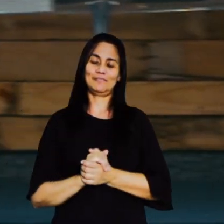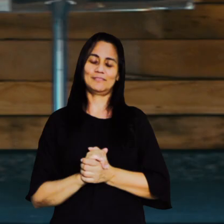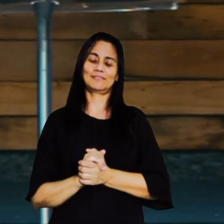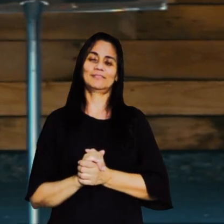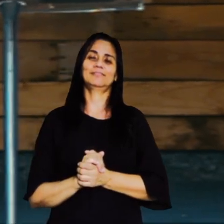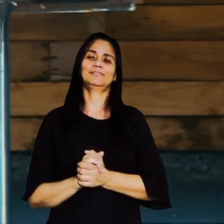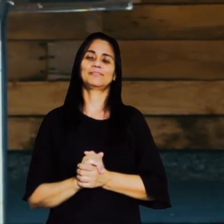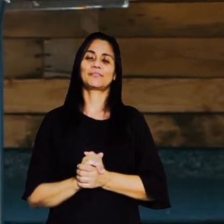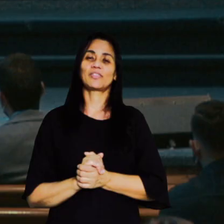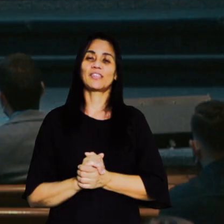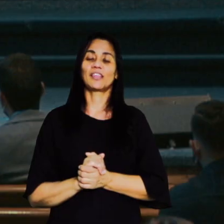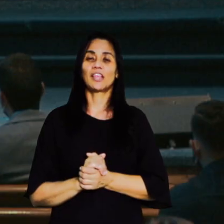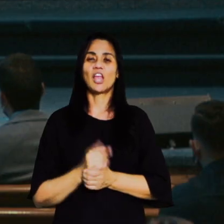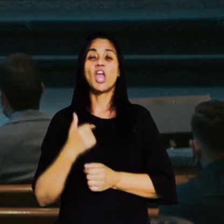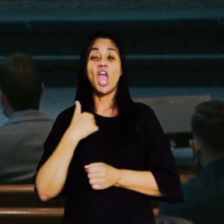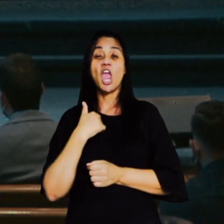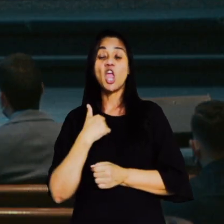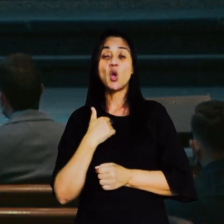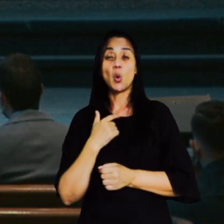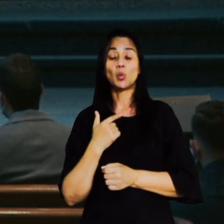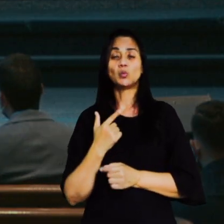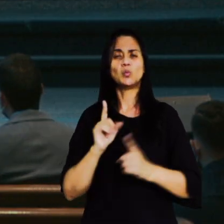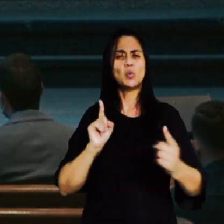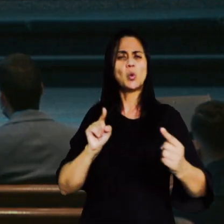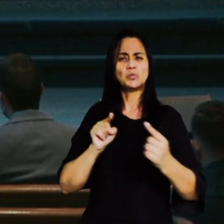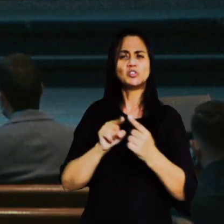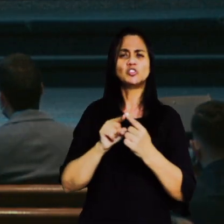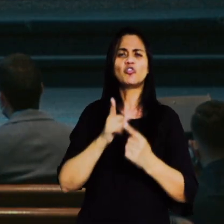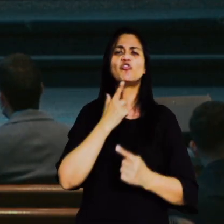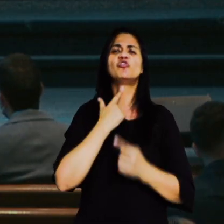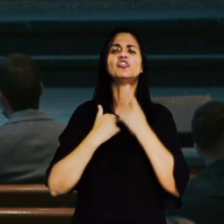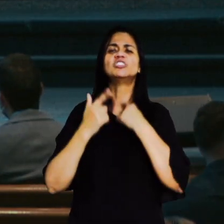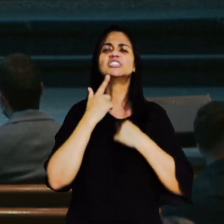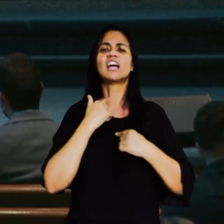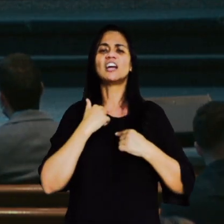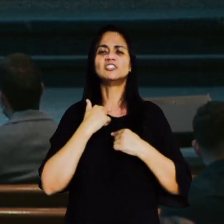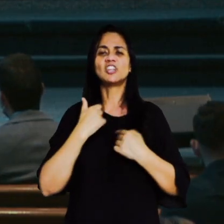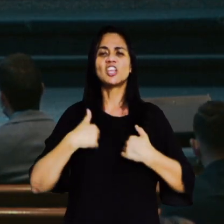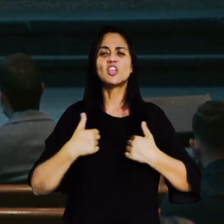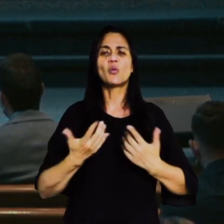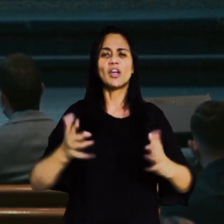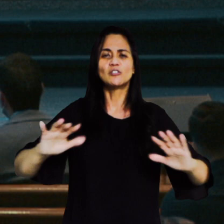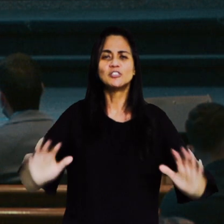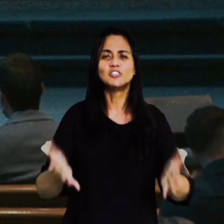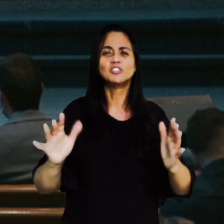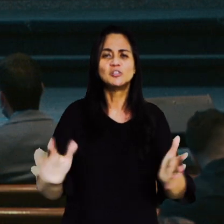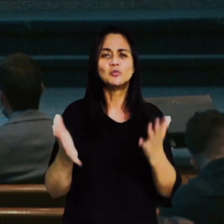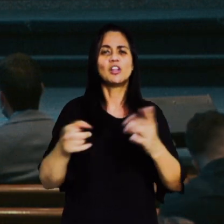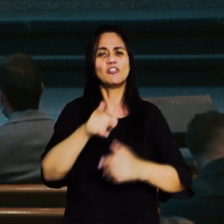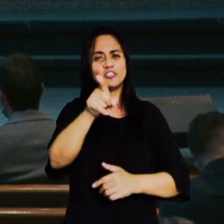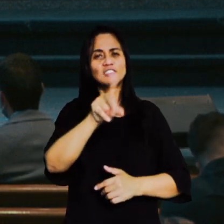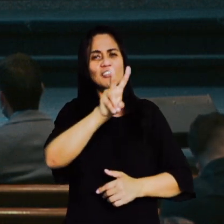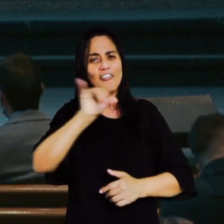Se eu tenho um objetivo de te ver no céu, eu vou te estimular a ir para o céu, eu não vou te matar.